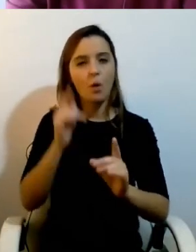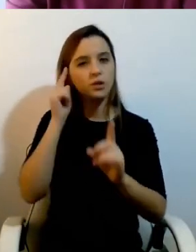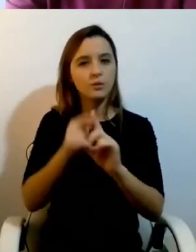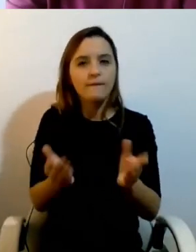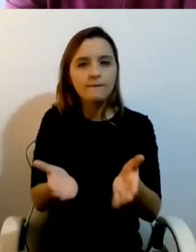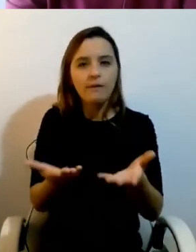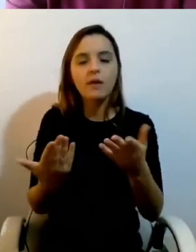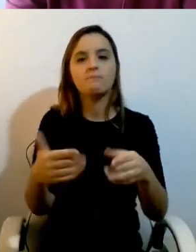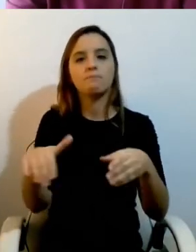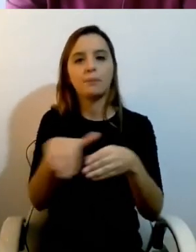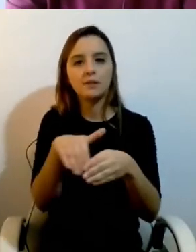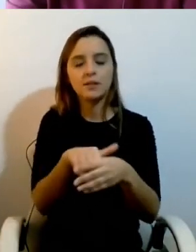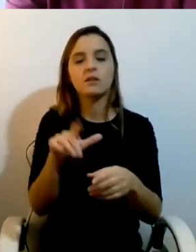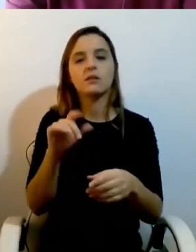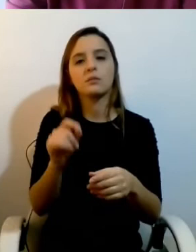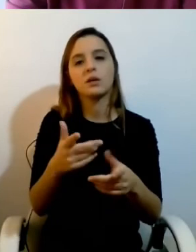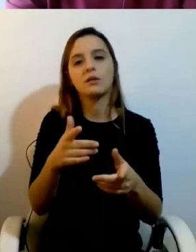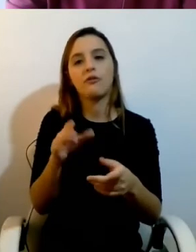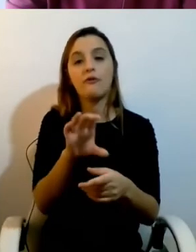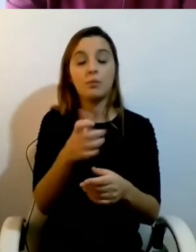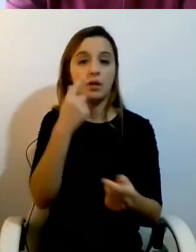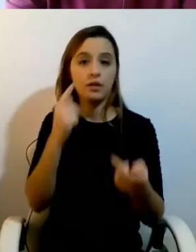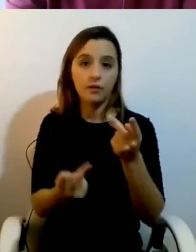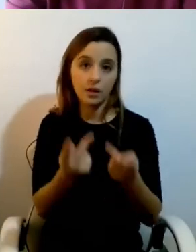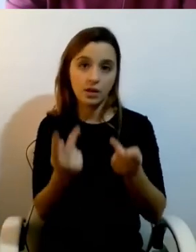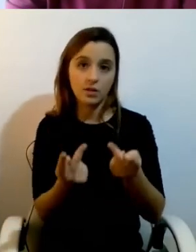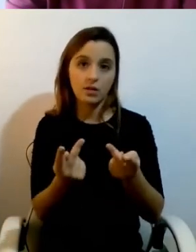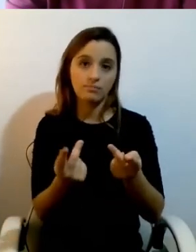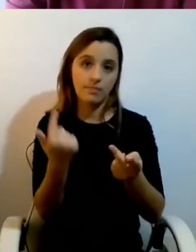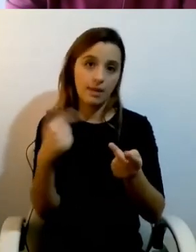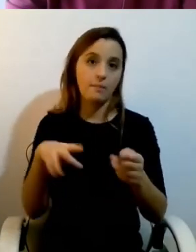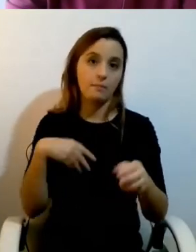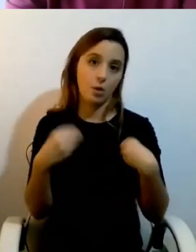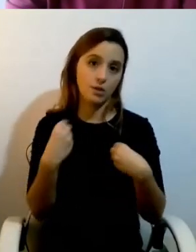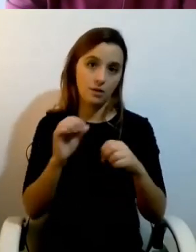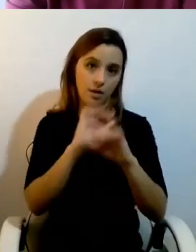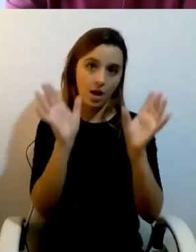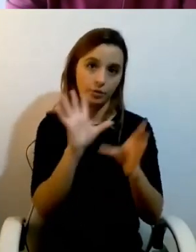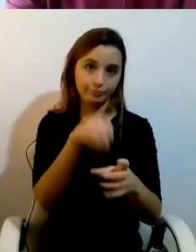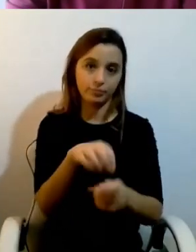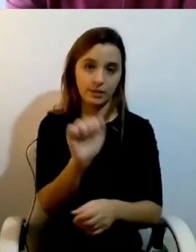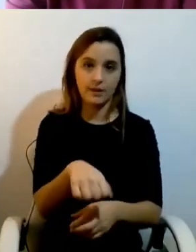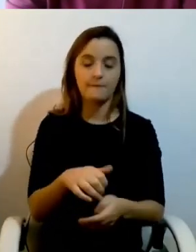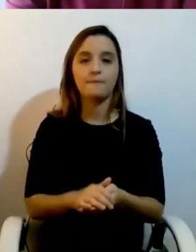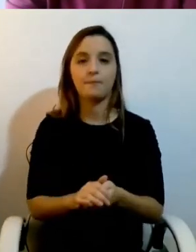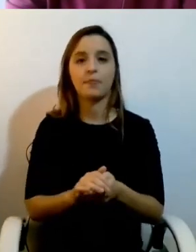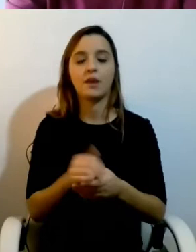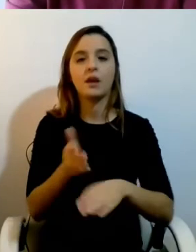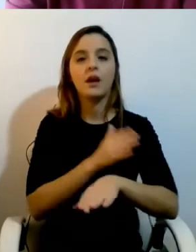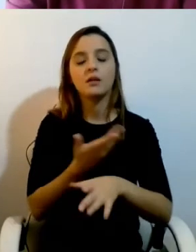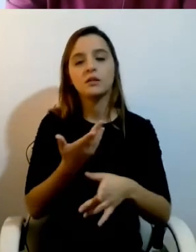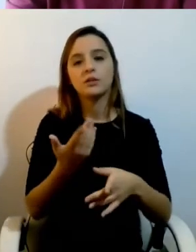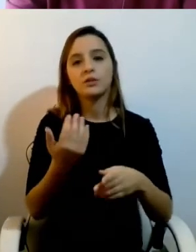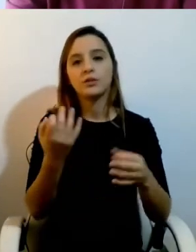Também o processo de avaliação da medida irá contemplar esta preocupação. Importa realçar que, de acordo com o que se encontra estabelecido